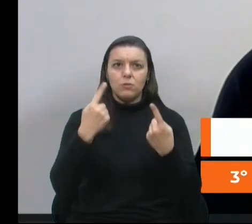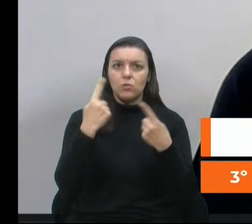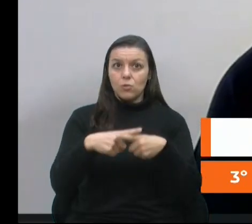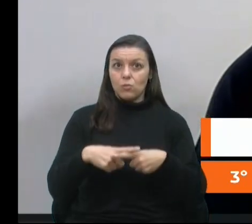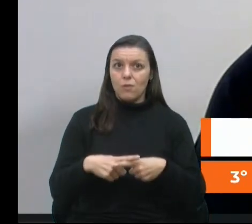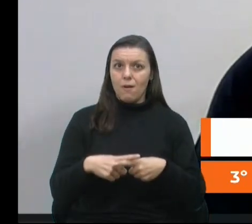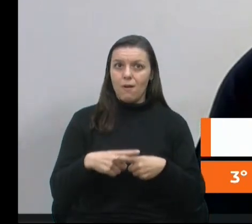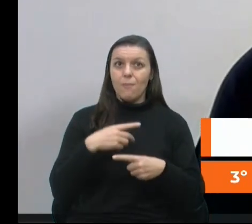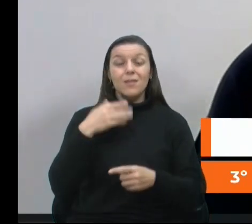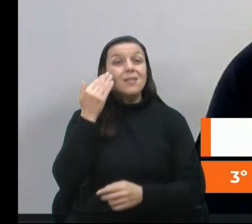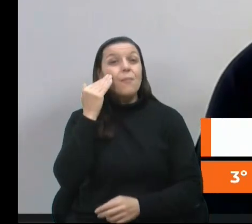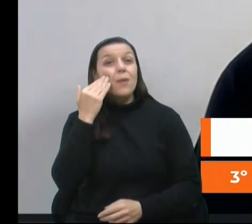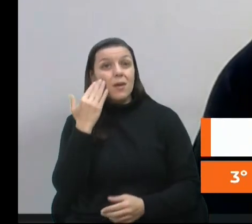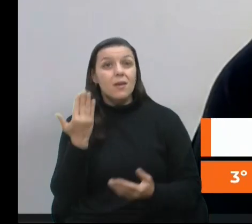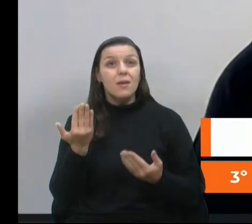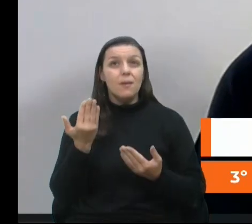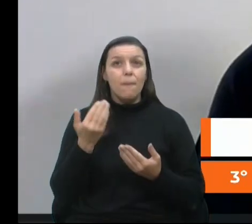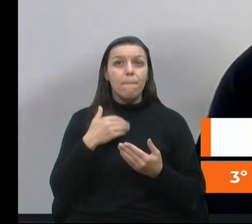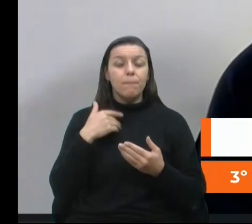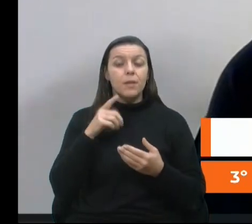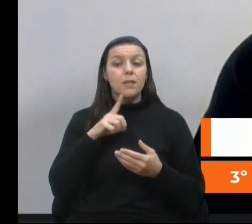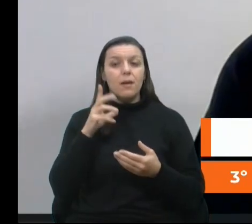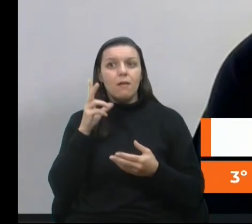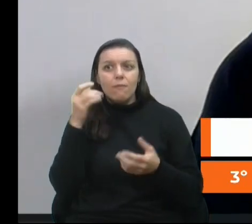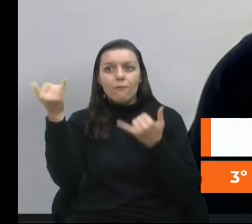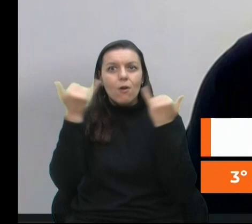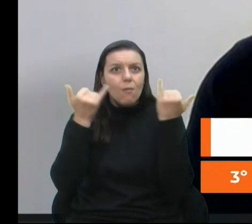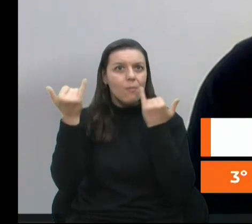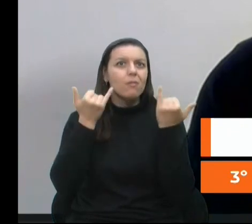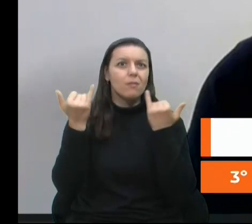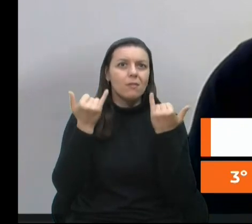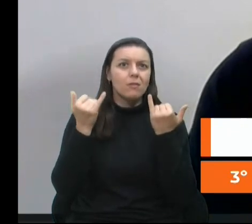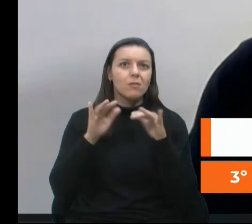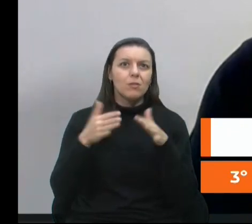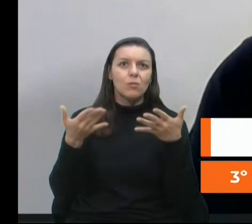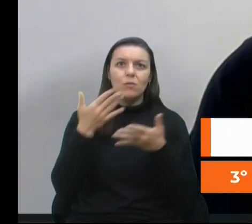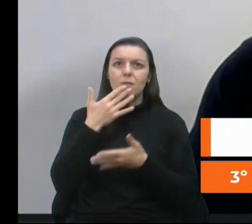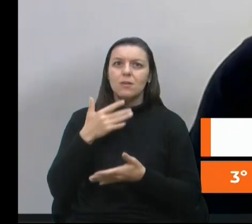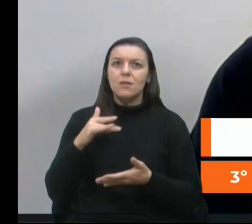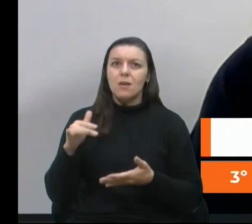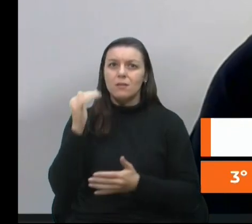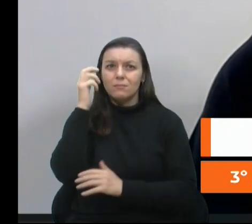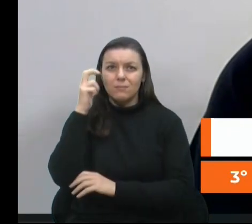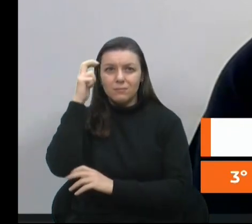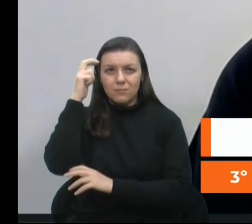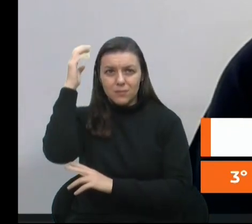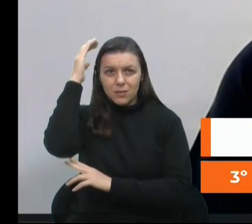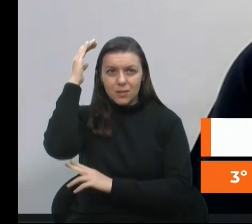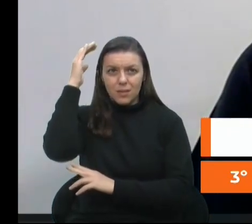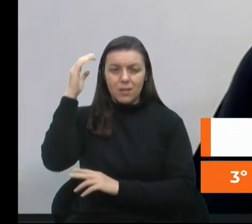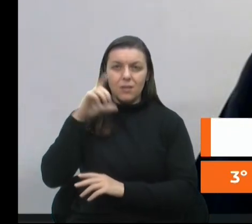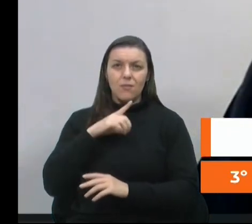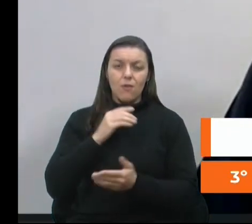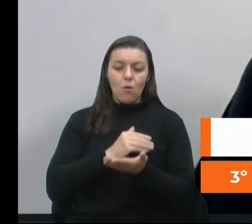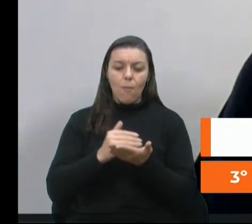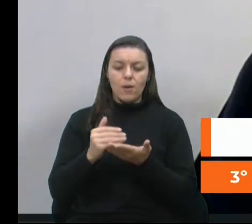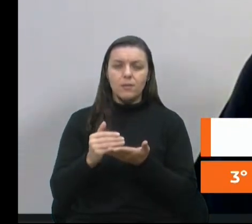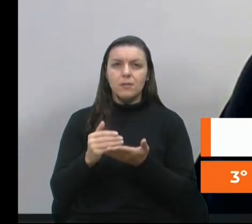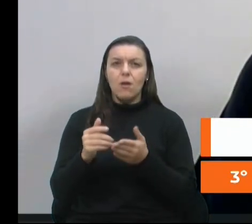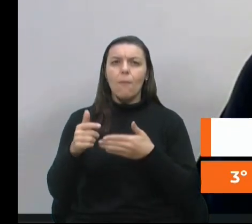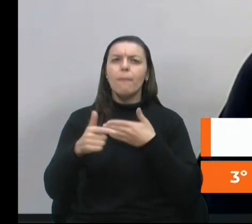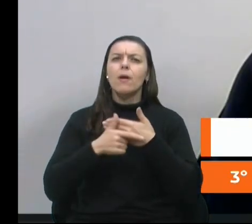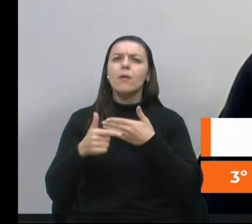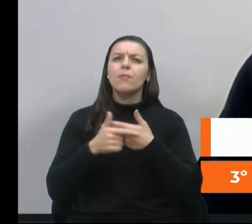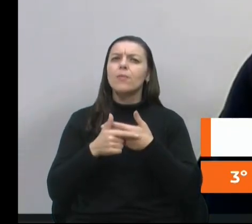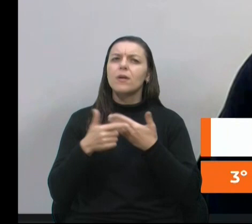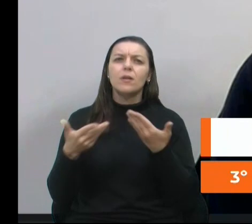poder, mas é para saber, é para buscar. Quando a gente pega uma criança superdotada, às vezes ela pode até questionar aquele papel da